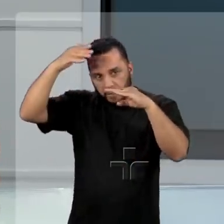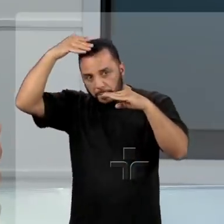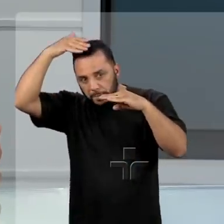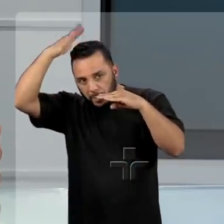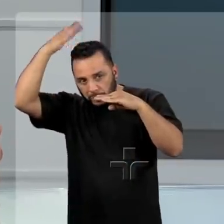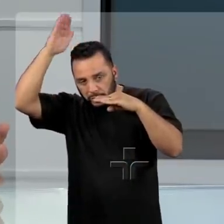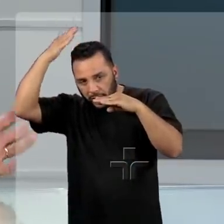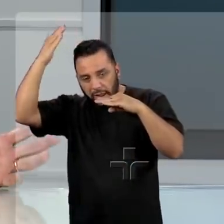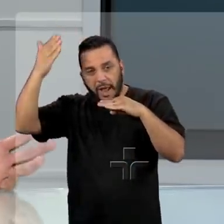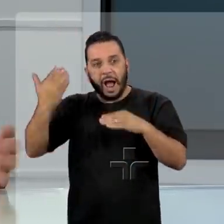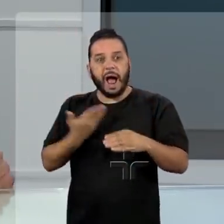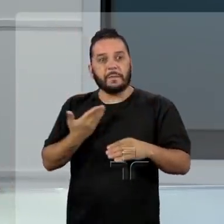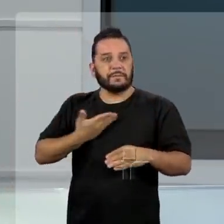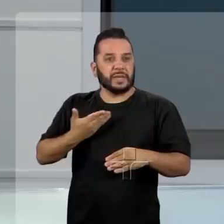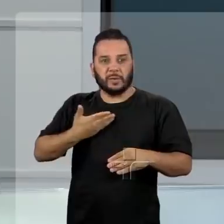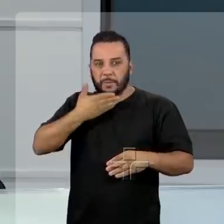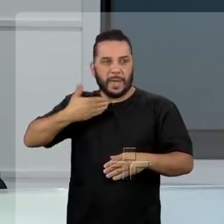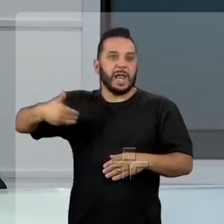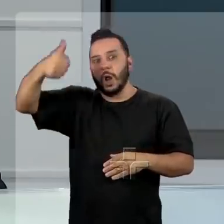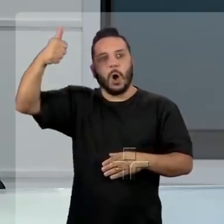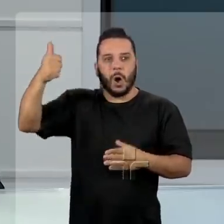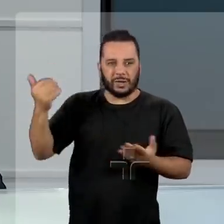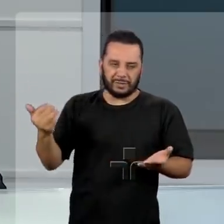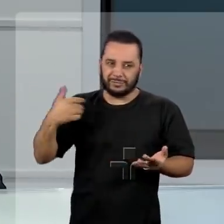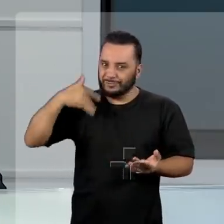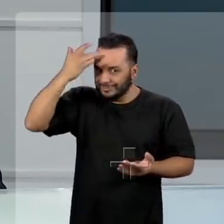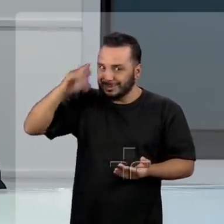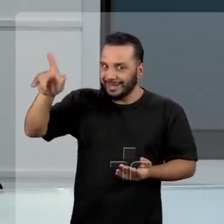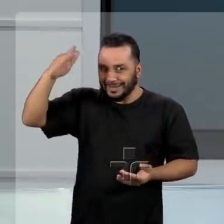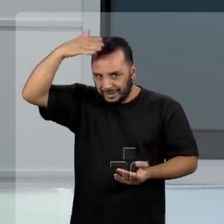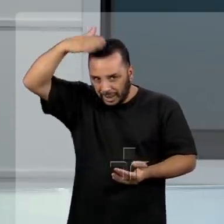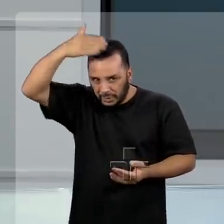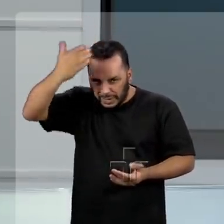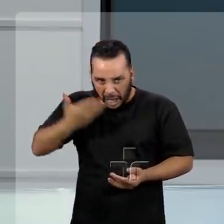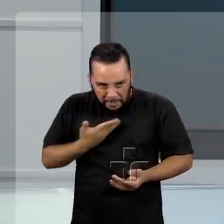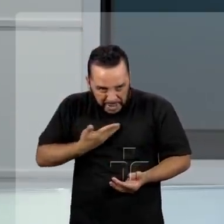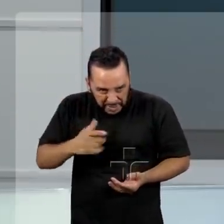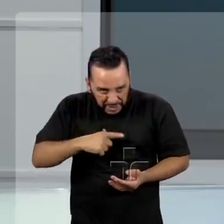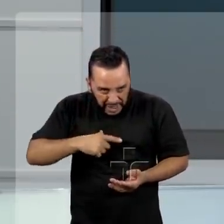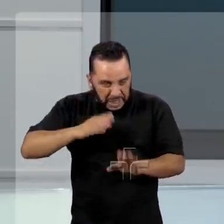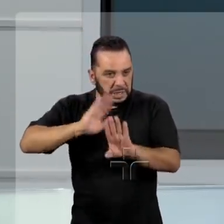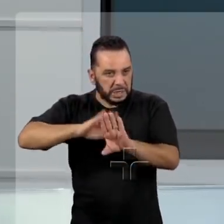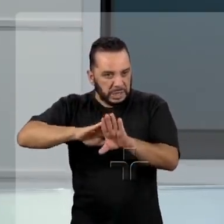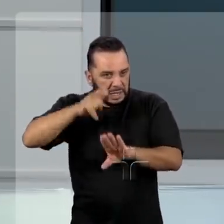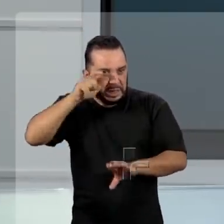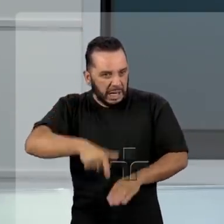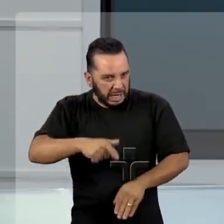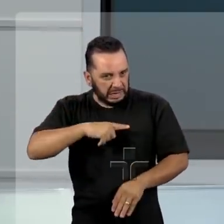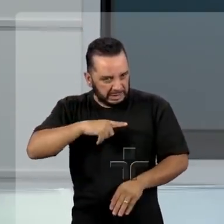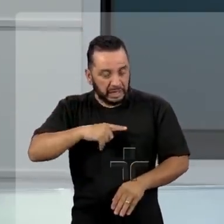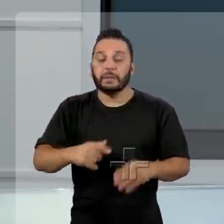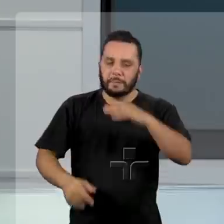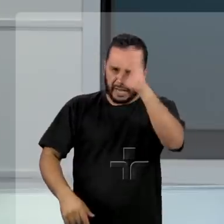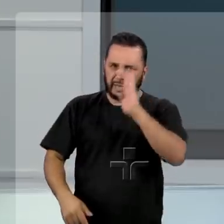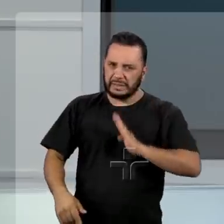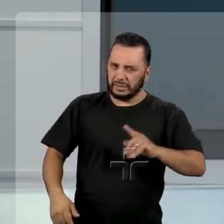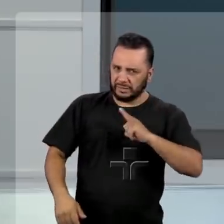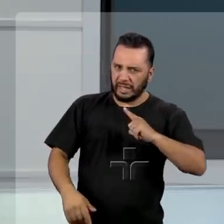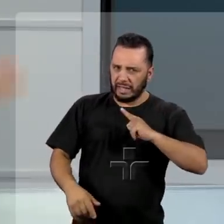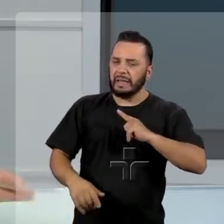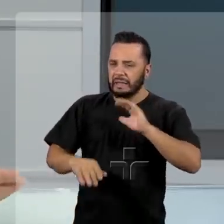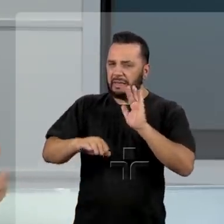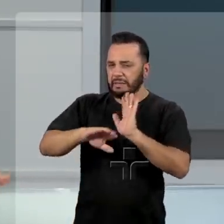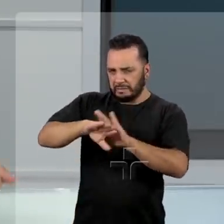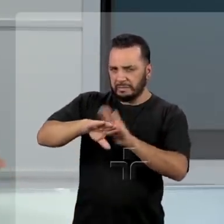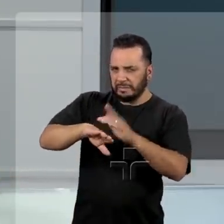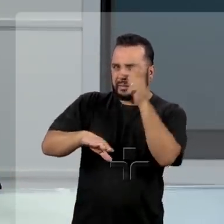melhores amigos. Eu não sei se os Estados Unidos têm amigos, os Estados Unidos têm interesse. Isso é tradicional, né, essa frase. O Brasil também tem interesse com os Estados Unidos.